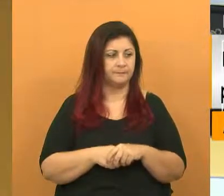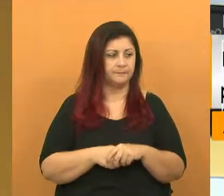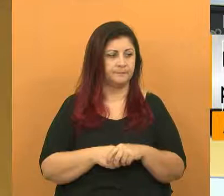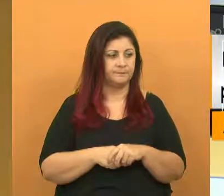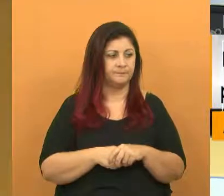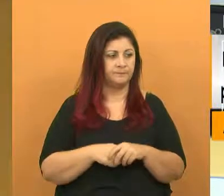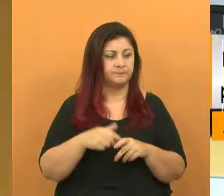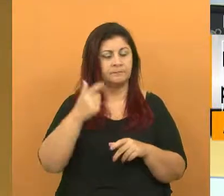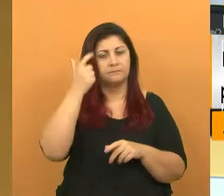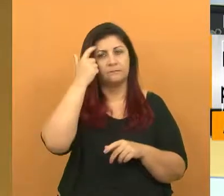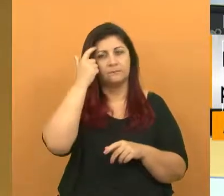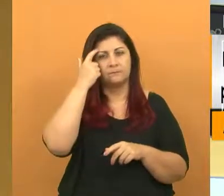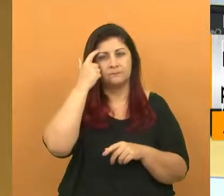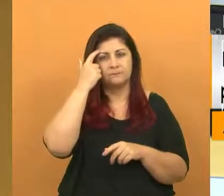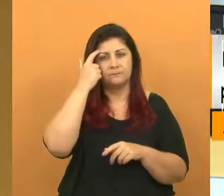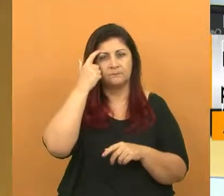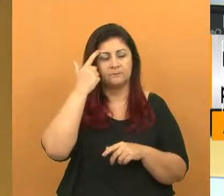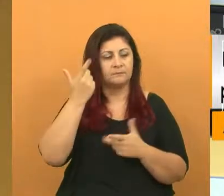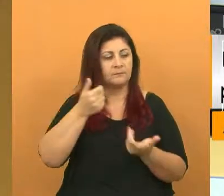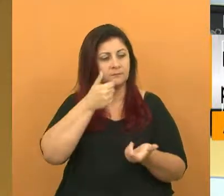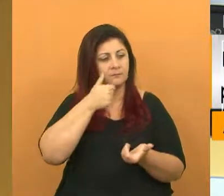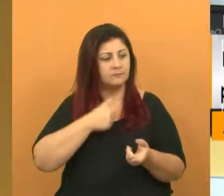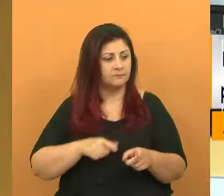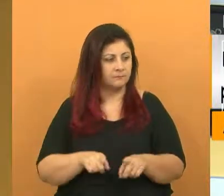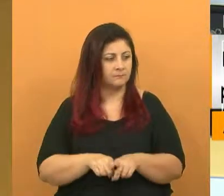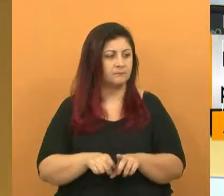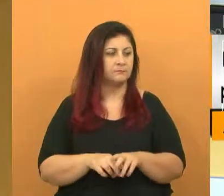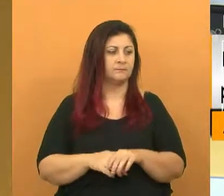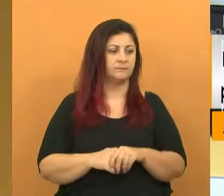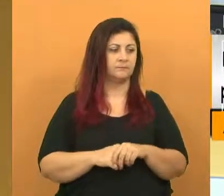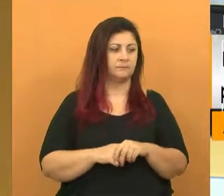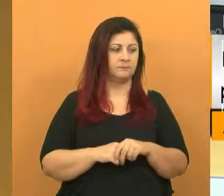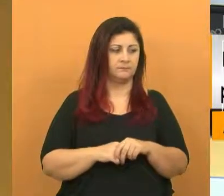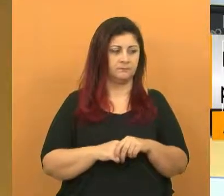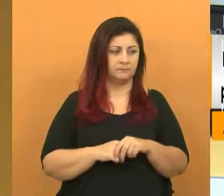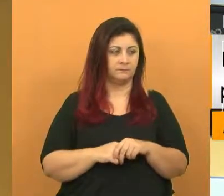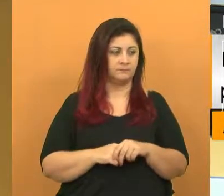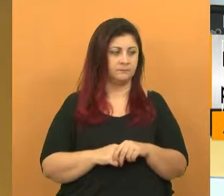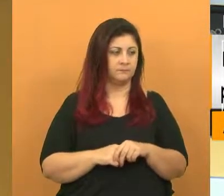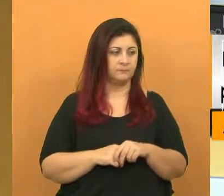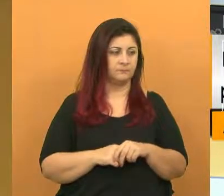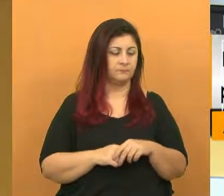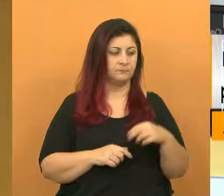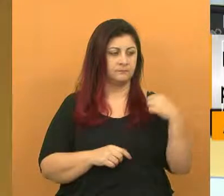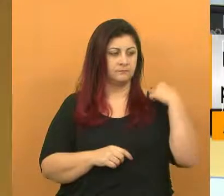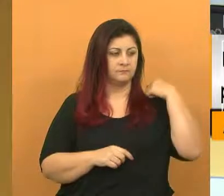fico pensativo e pensando nas mulheres da nossa cidade de Jacareí.